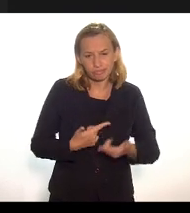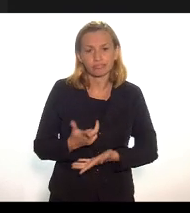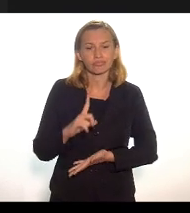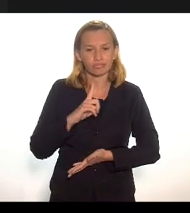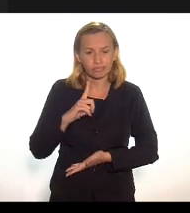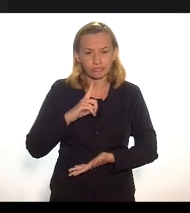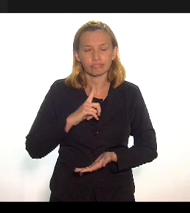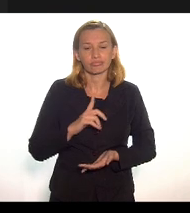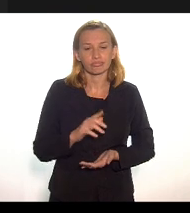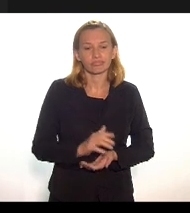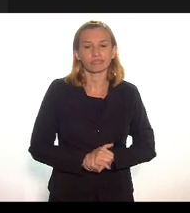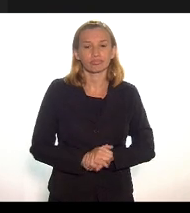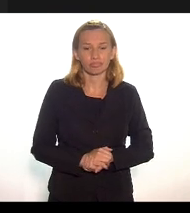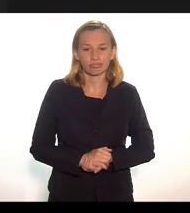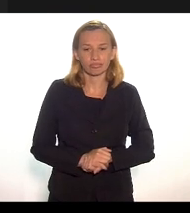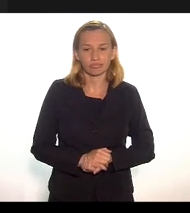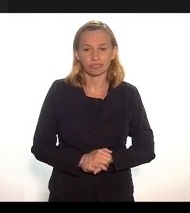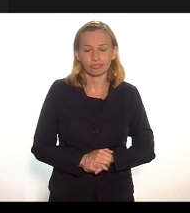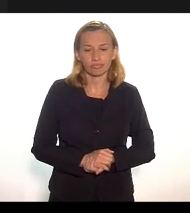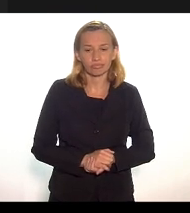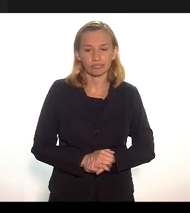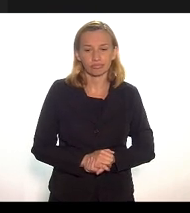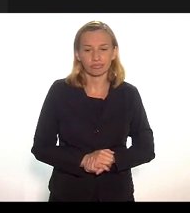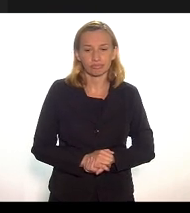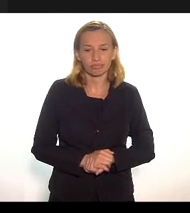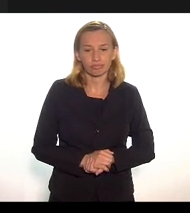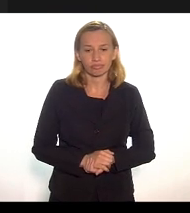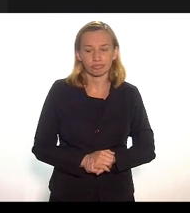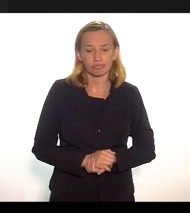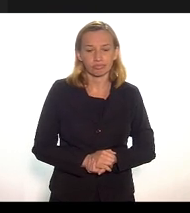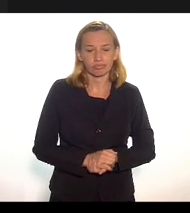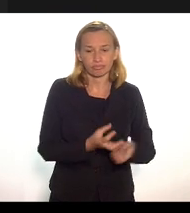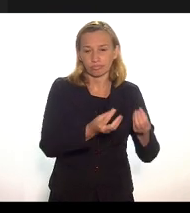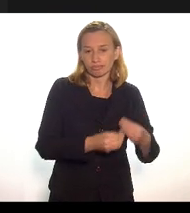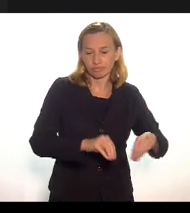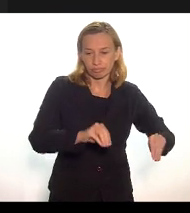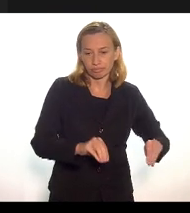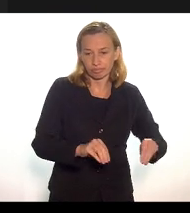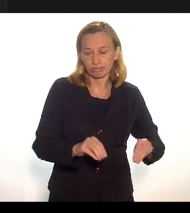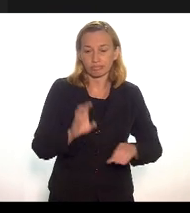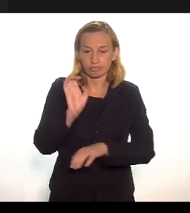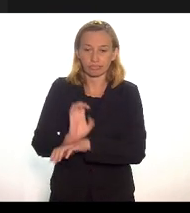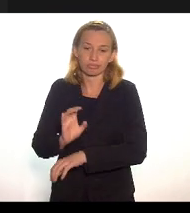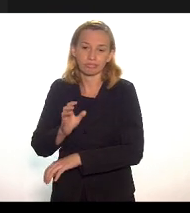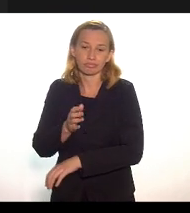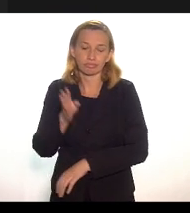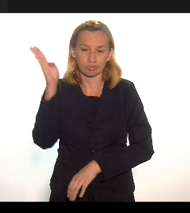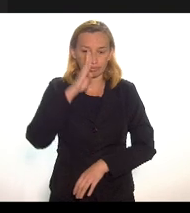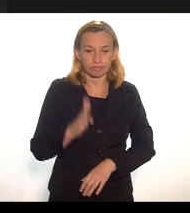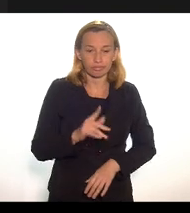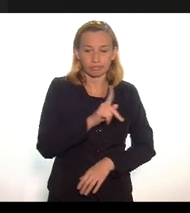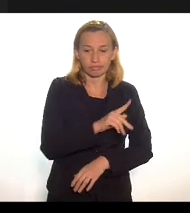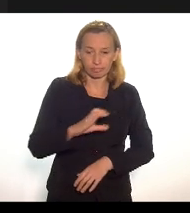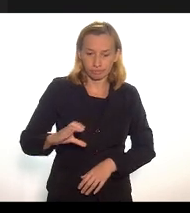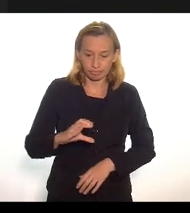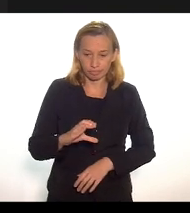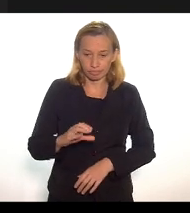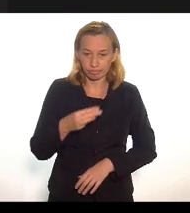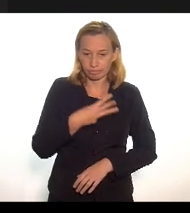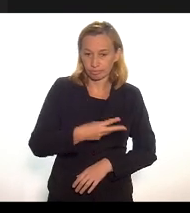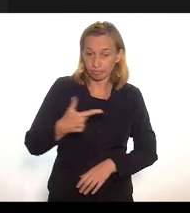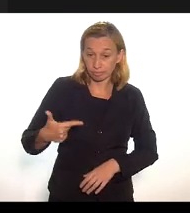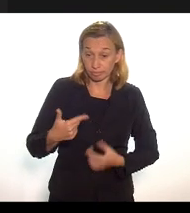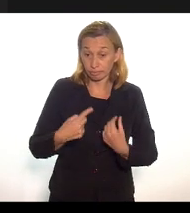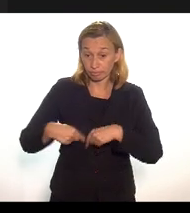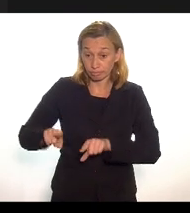o propósito de desmontar o Estado brasileiro. E essa PEC 32, contra a qual temos que